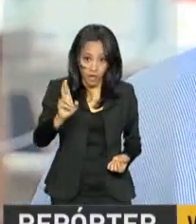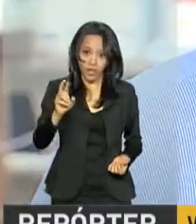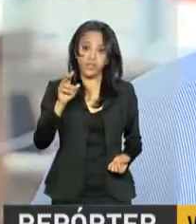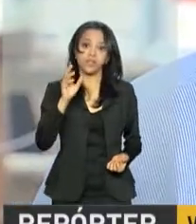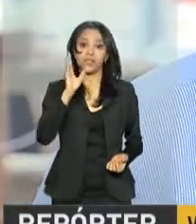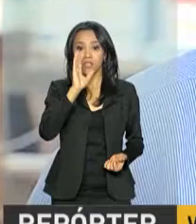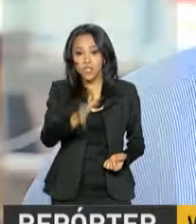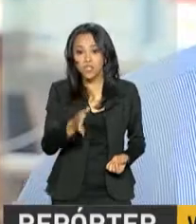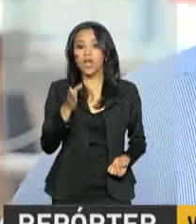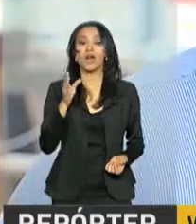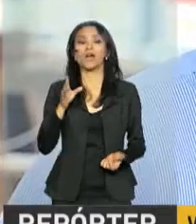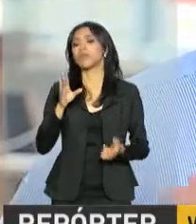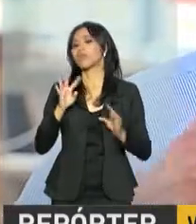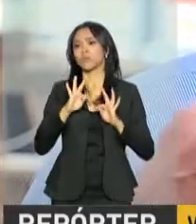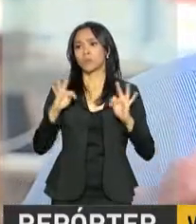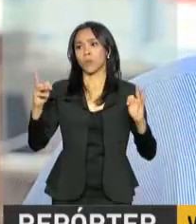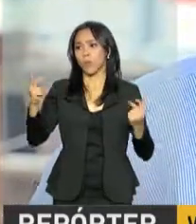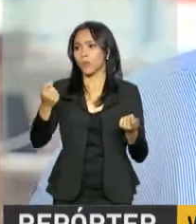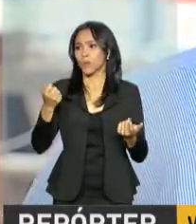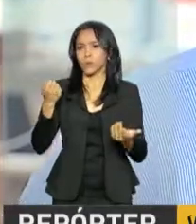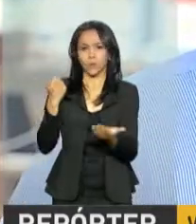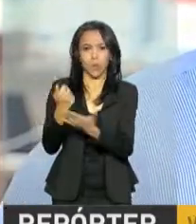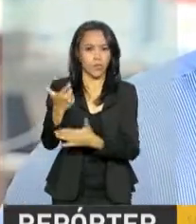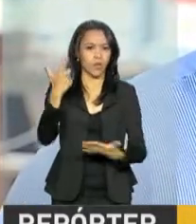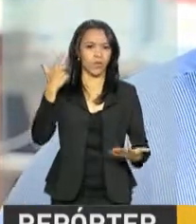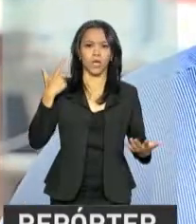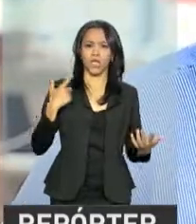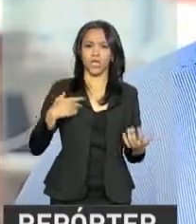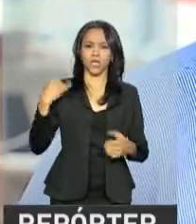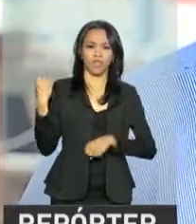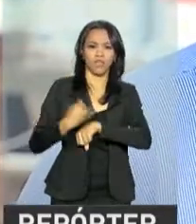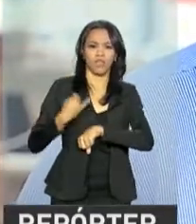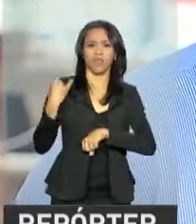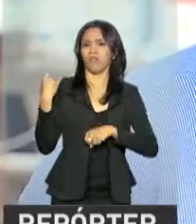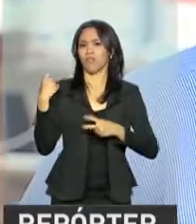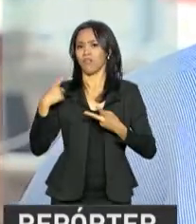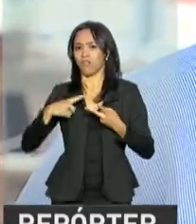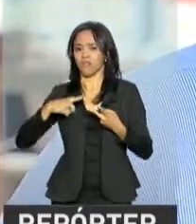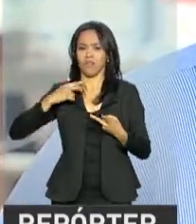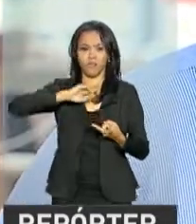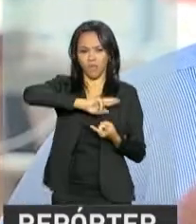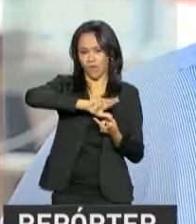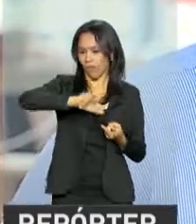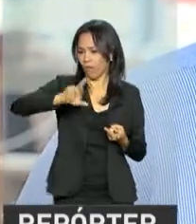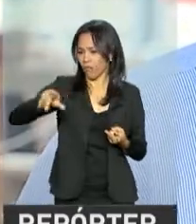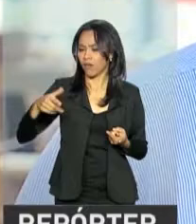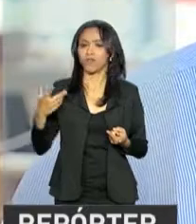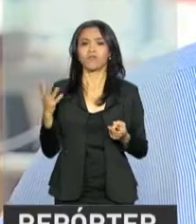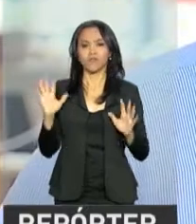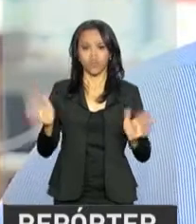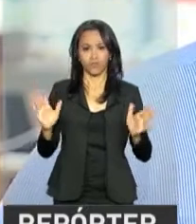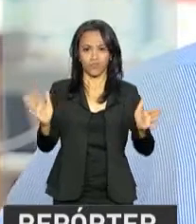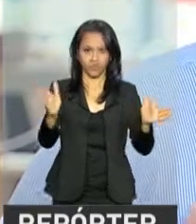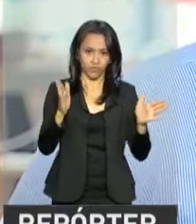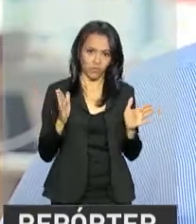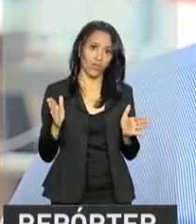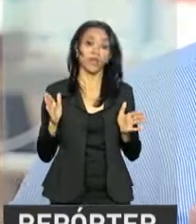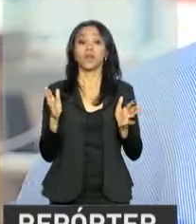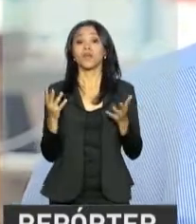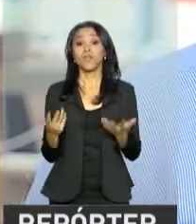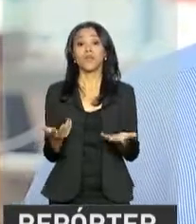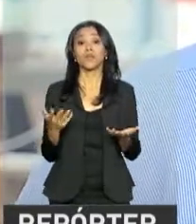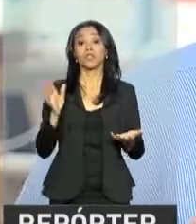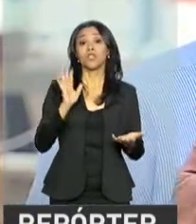todas as barras de aço compradas. Os pendurais, as peças, as rotas já foram colocadas, as celas. Então nós estamos agora